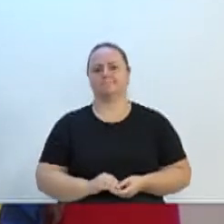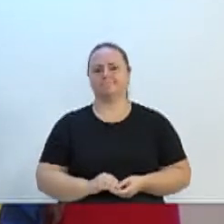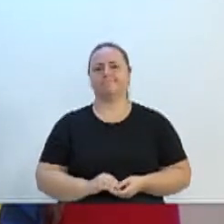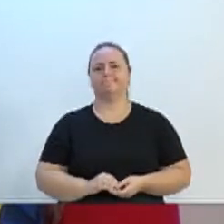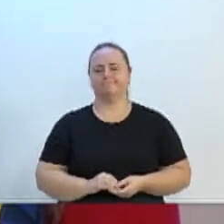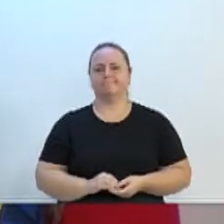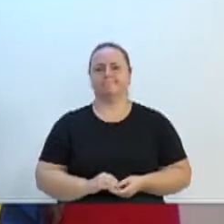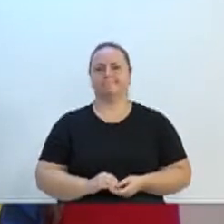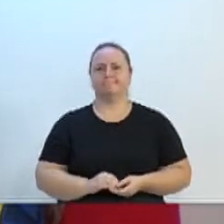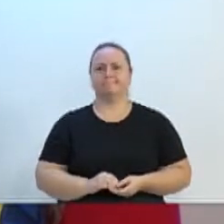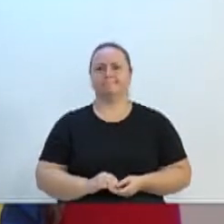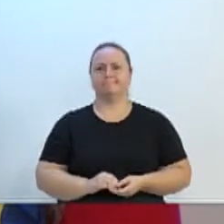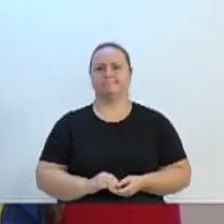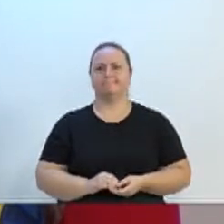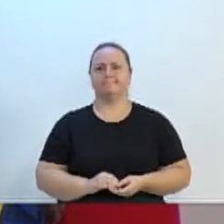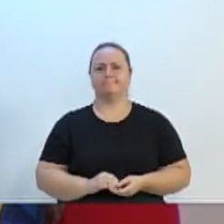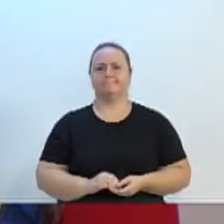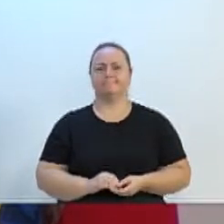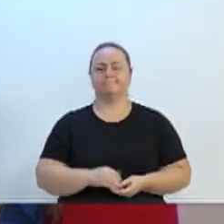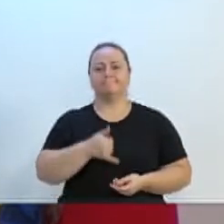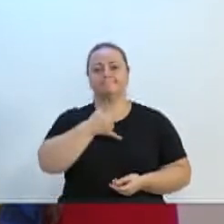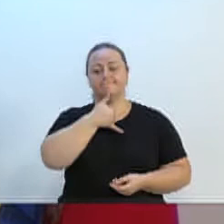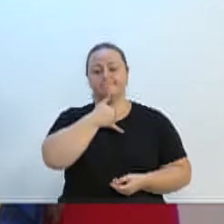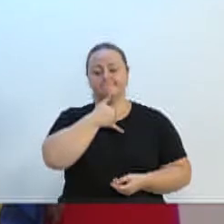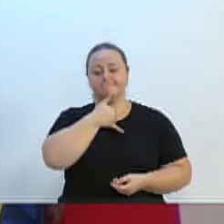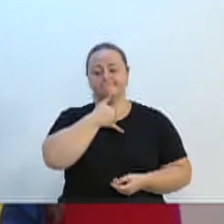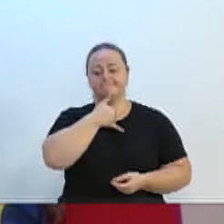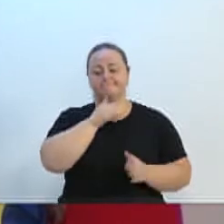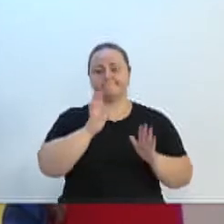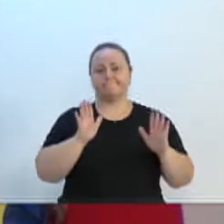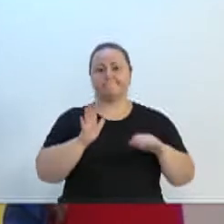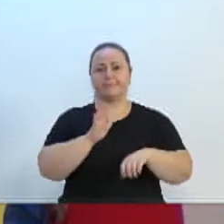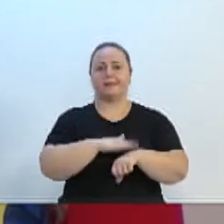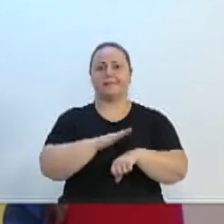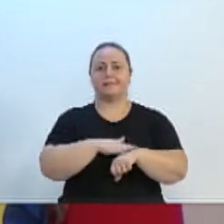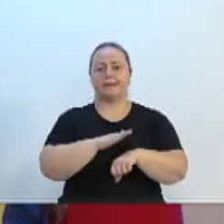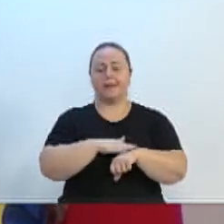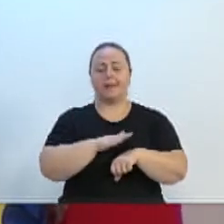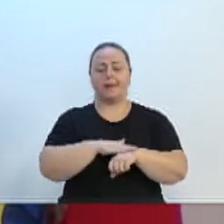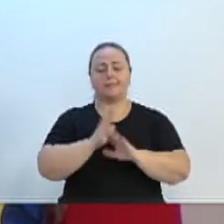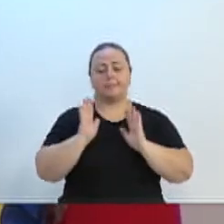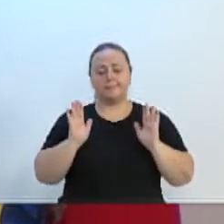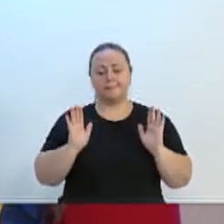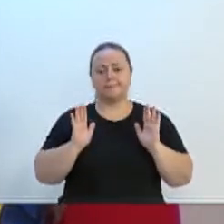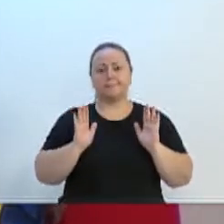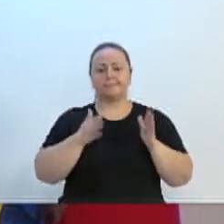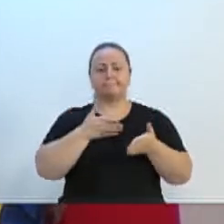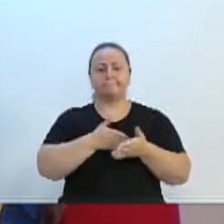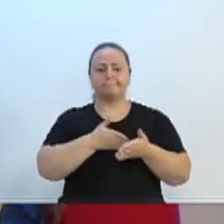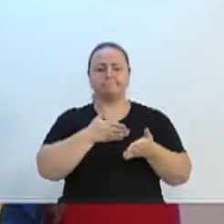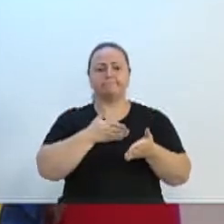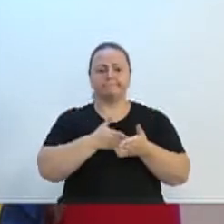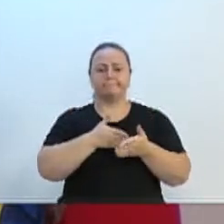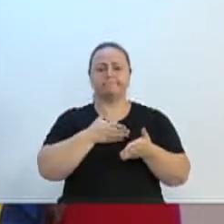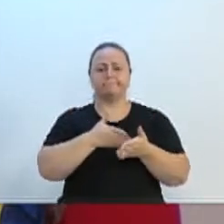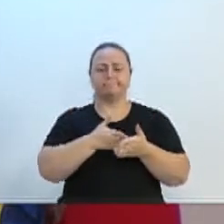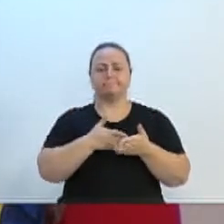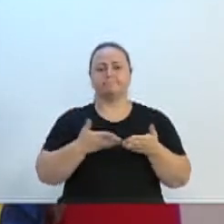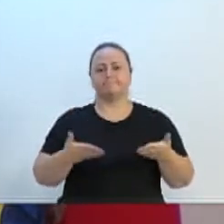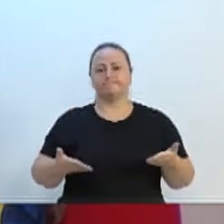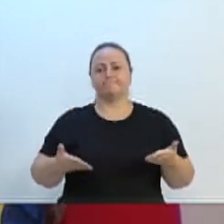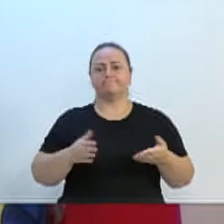Infelizmente, acabou terminando o tempo regimental e acabou também faltando quórum em determinado